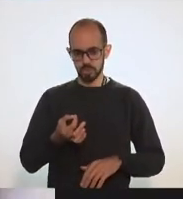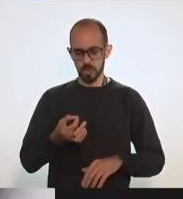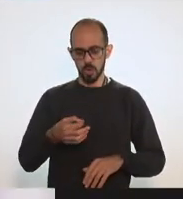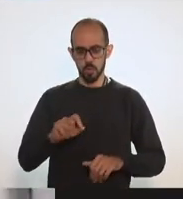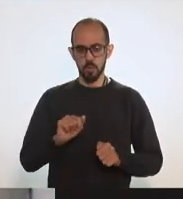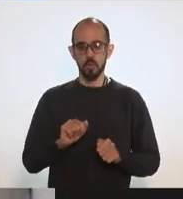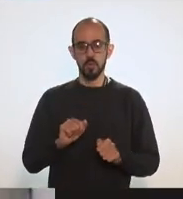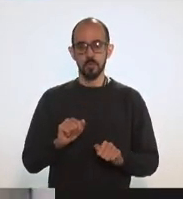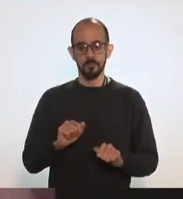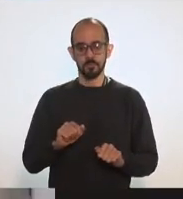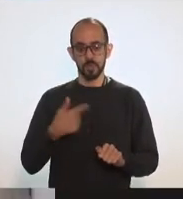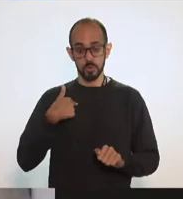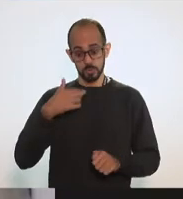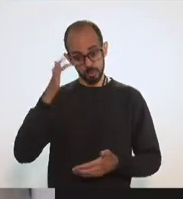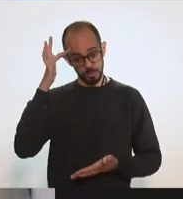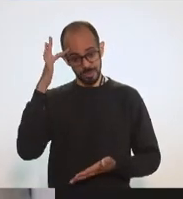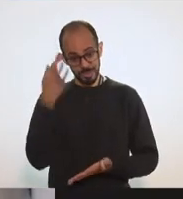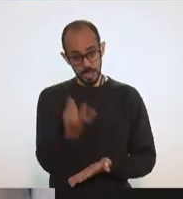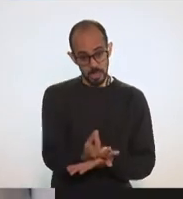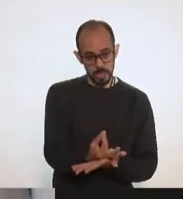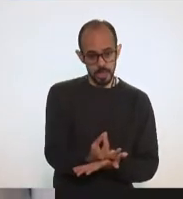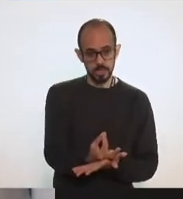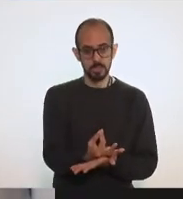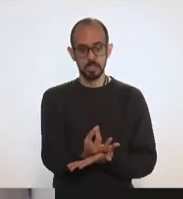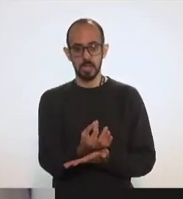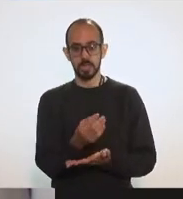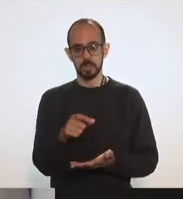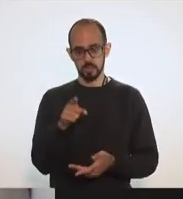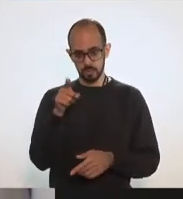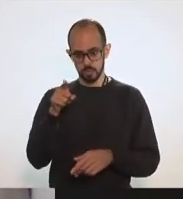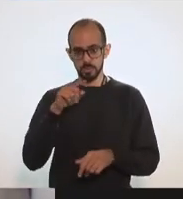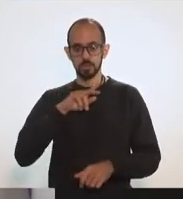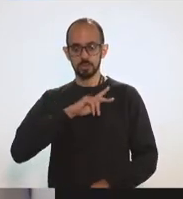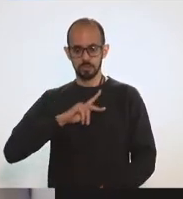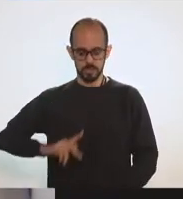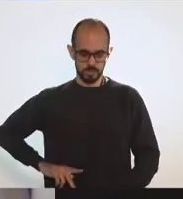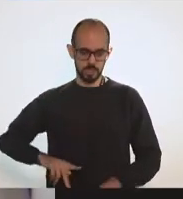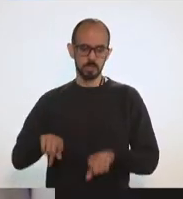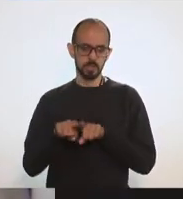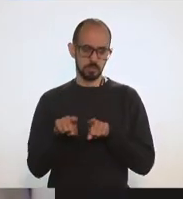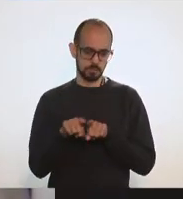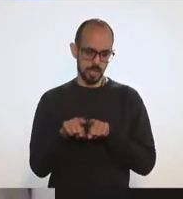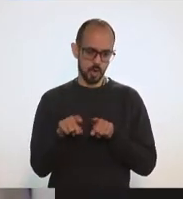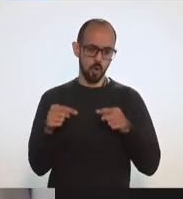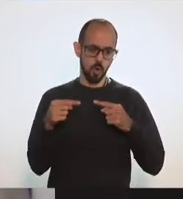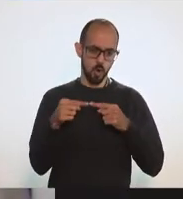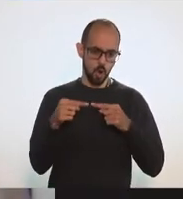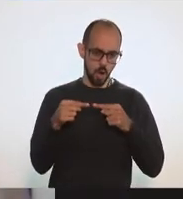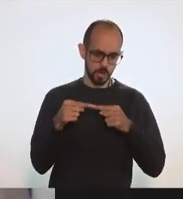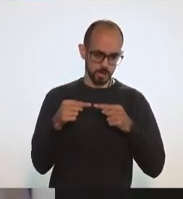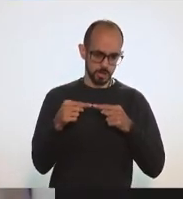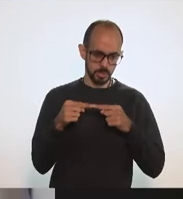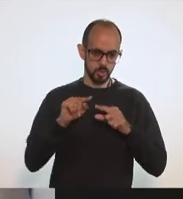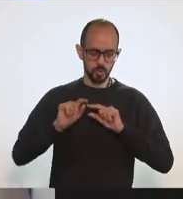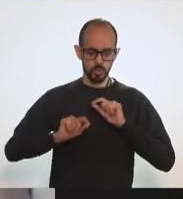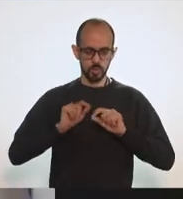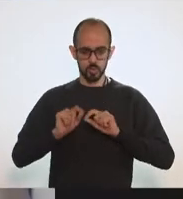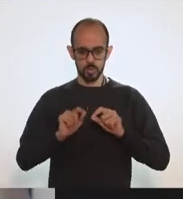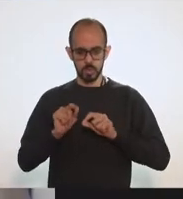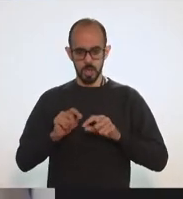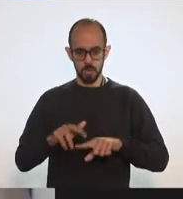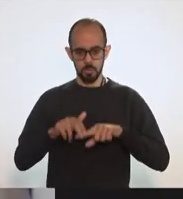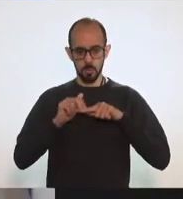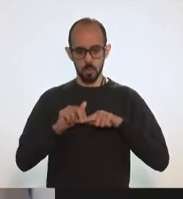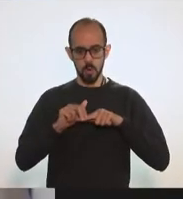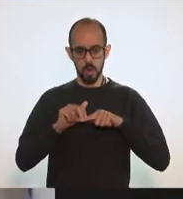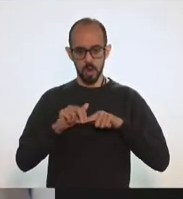delas, presidente, que foi fruto de todas as nossas conversas, quanto à gestão do Flamengo propriamente dita, justamente por conta dessa teoria